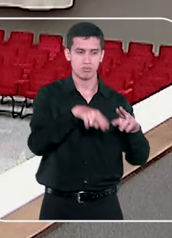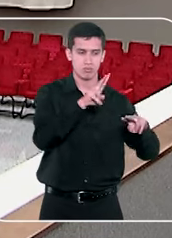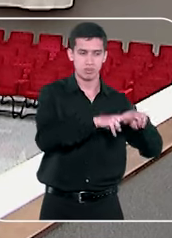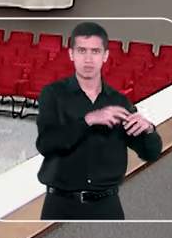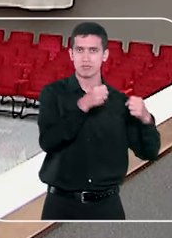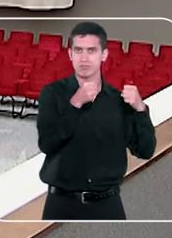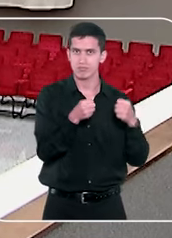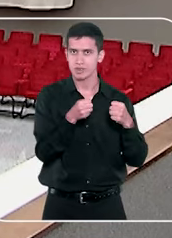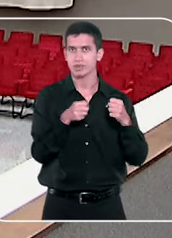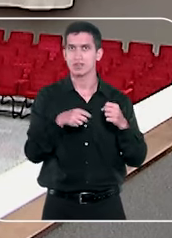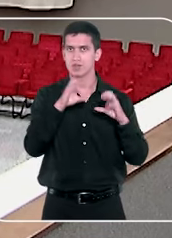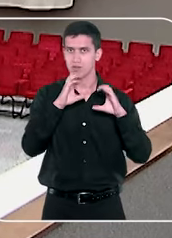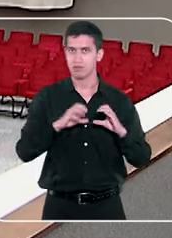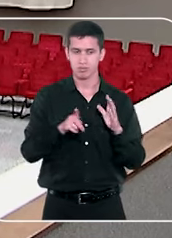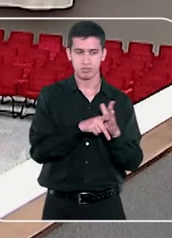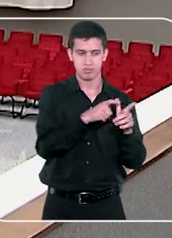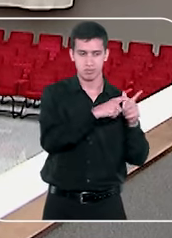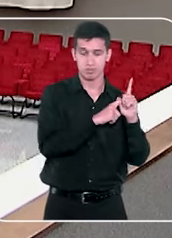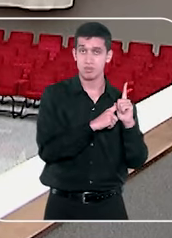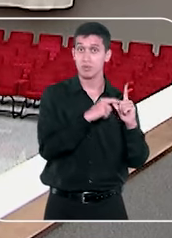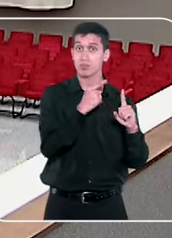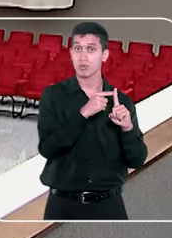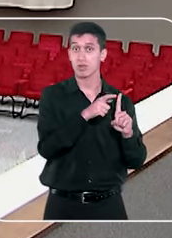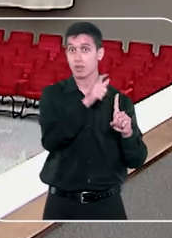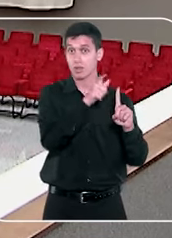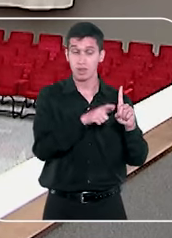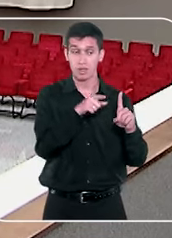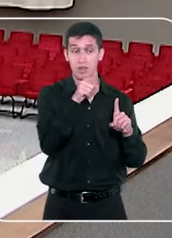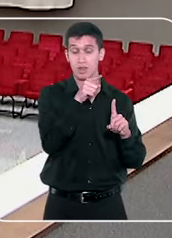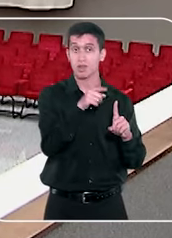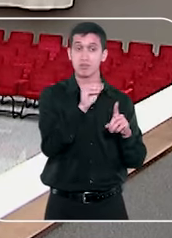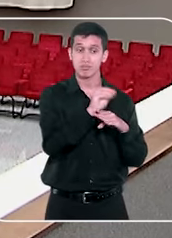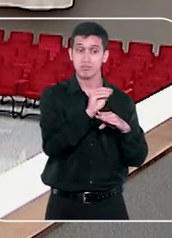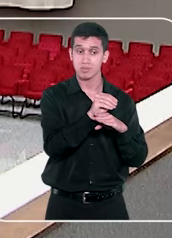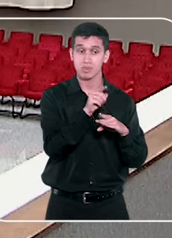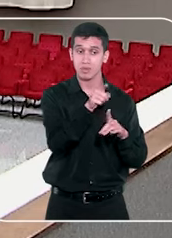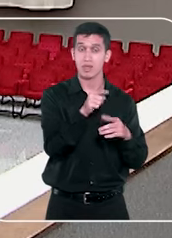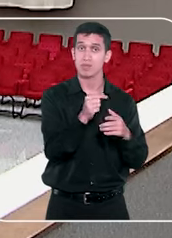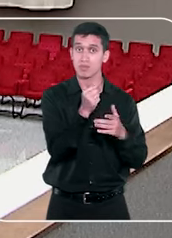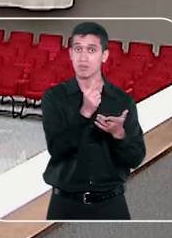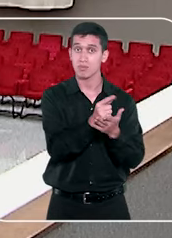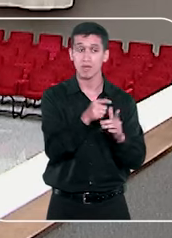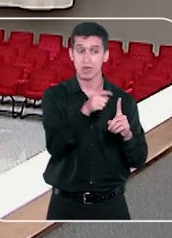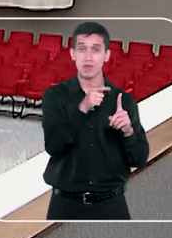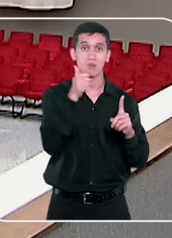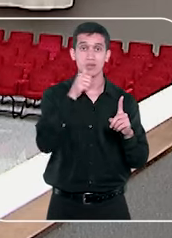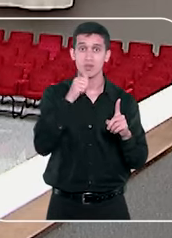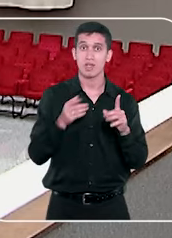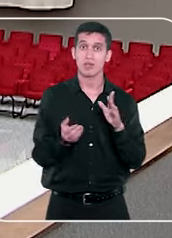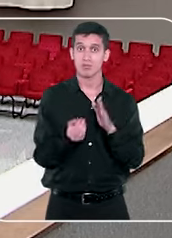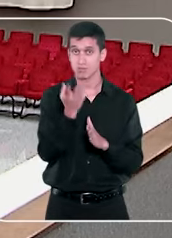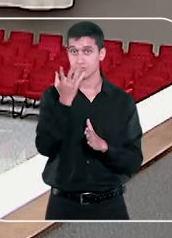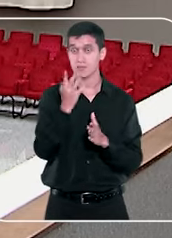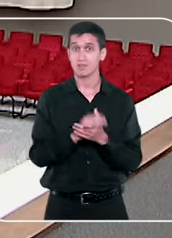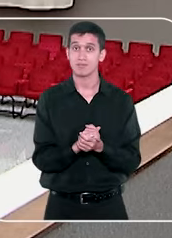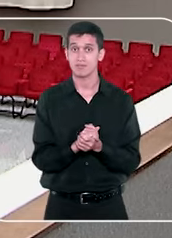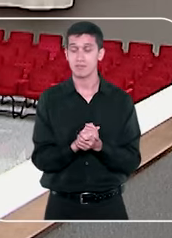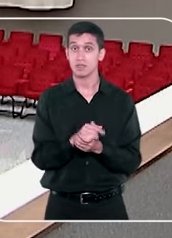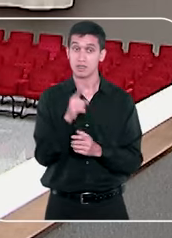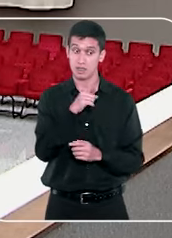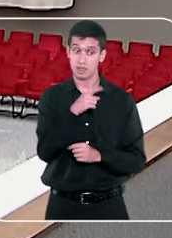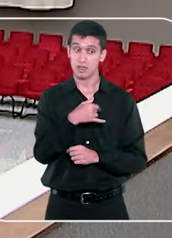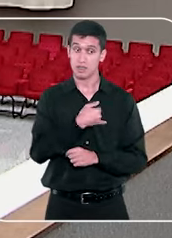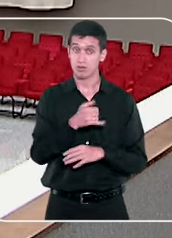de um devedor de pensão alimentícia em razão de a alimentada ser maior de idade, formada e sócia de uma empresa. Mas